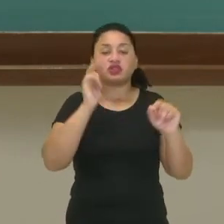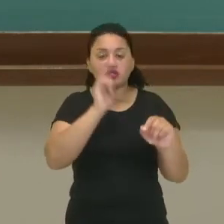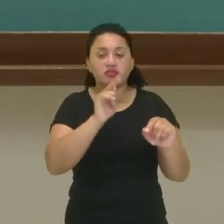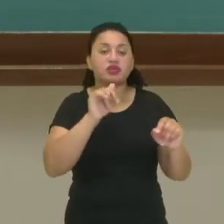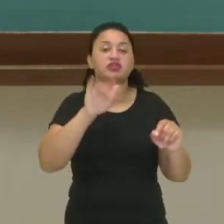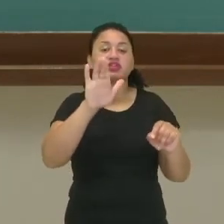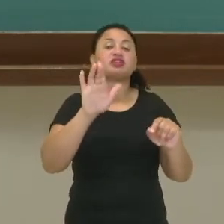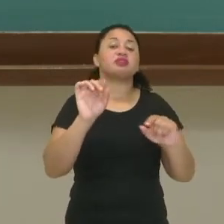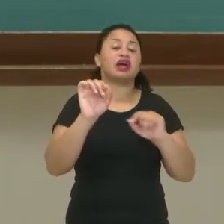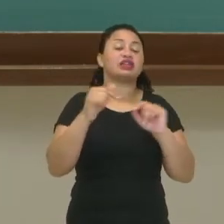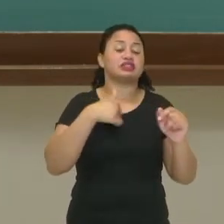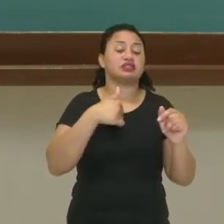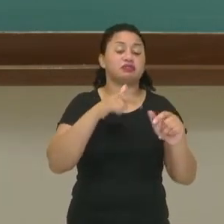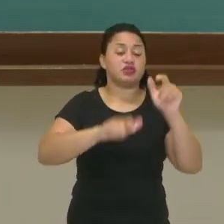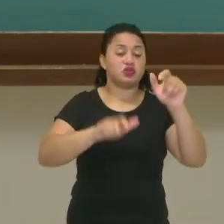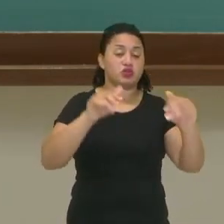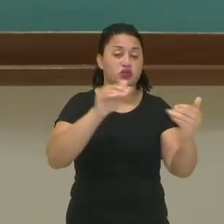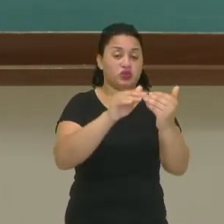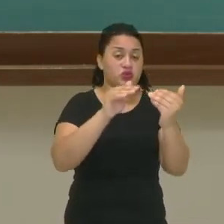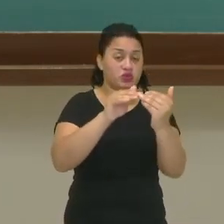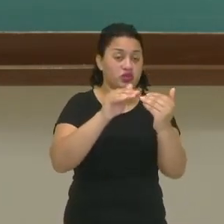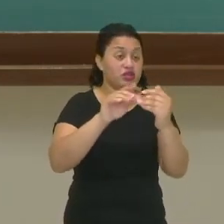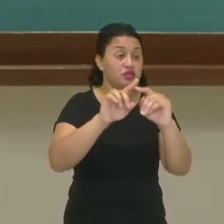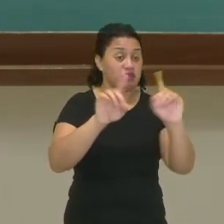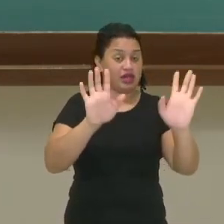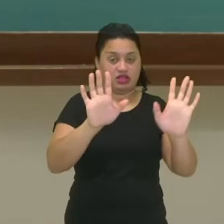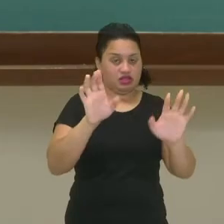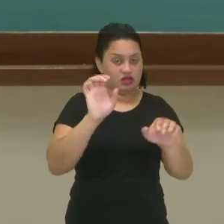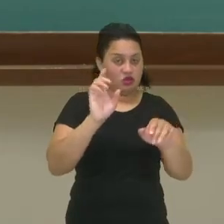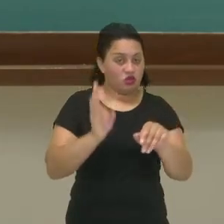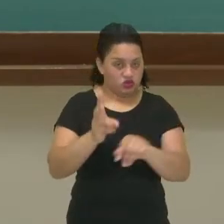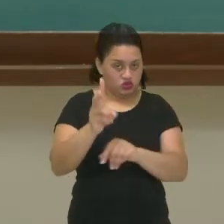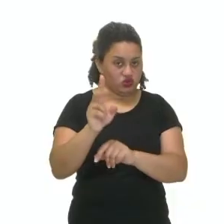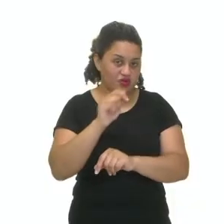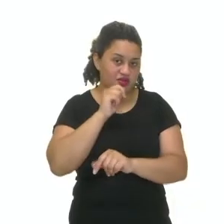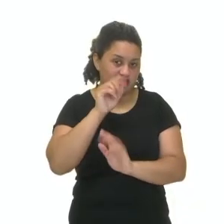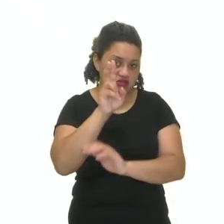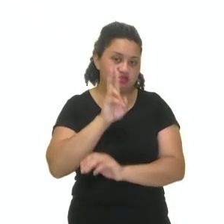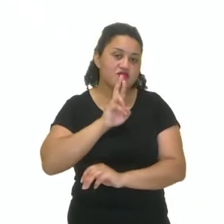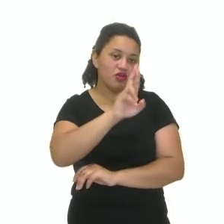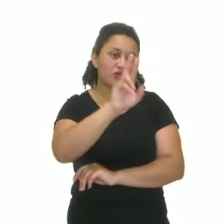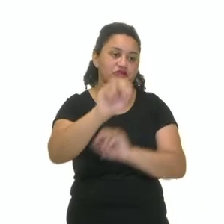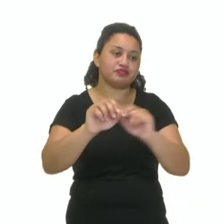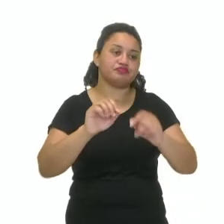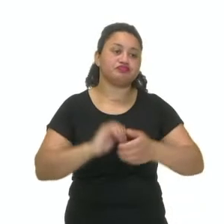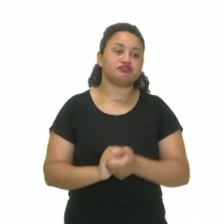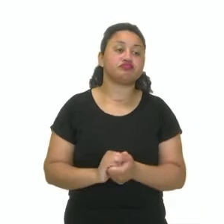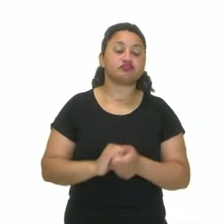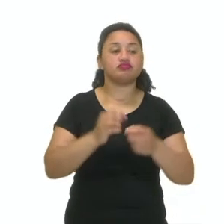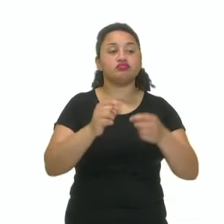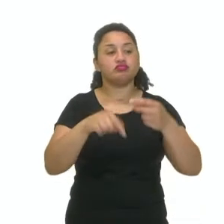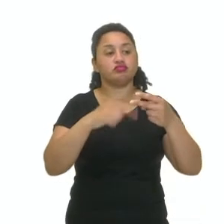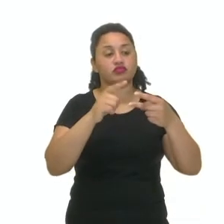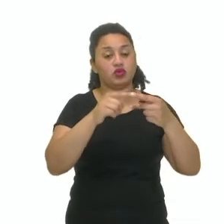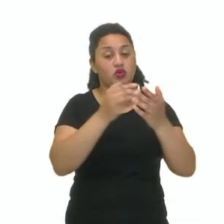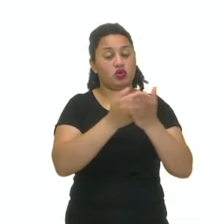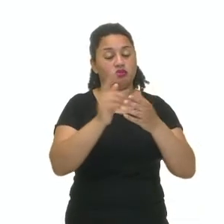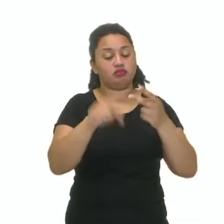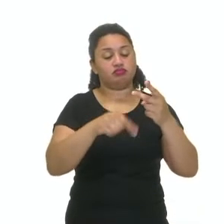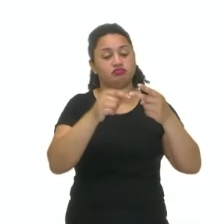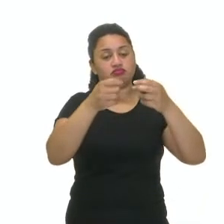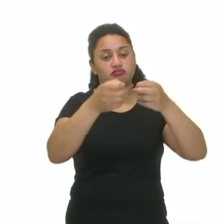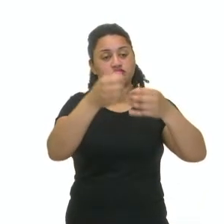ao que ele está defendendo. Mas não parou por aí. Vamos continuar. No desenvolvimento do texto, dados